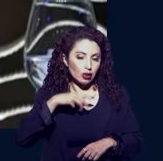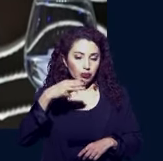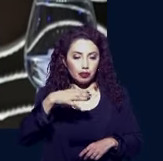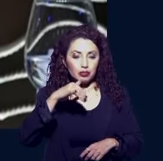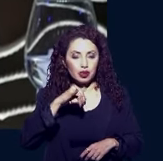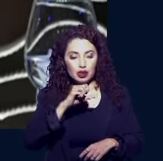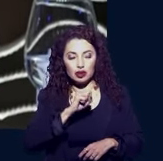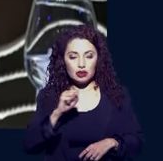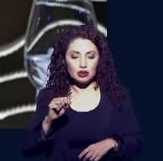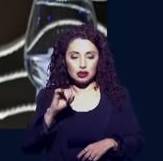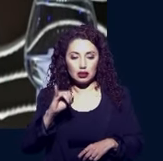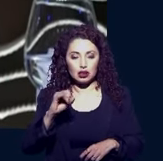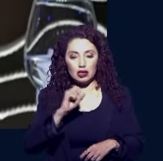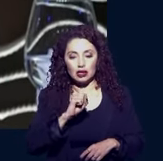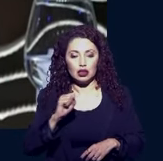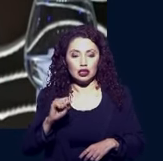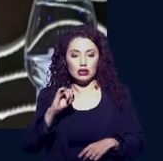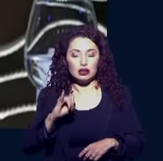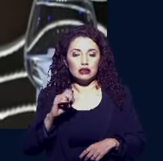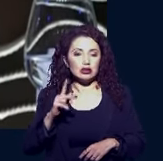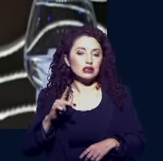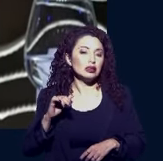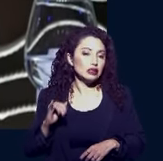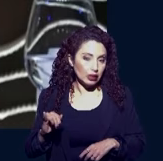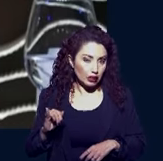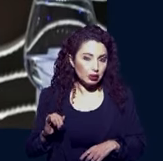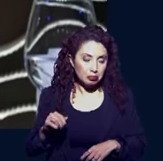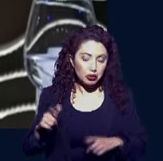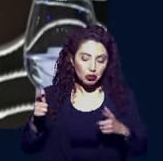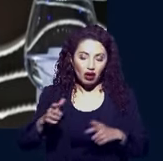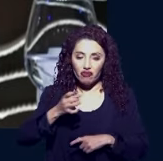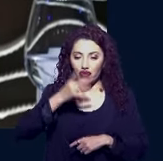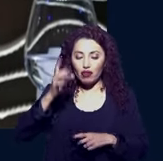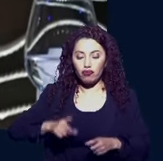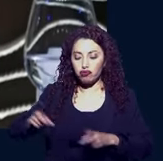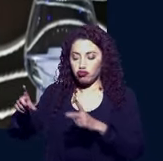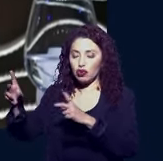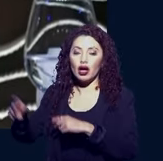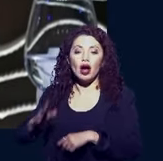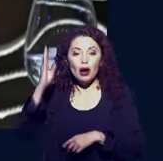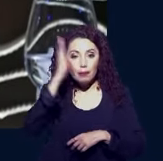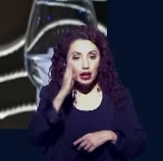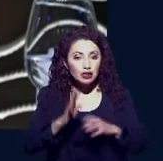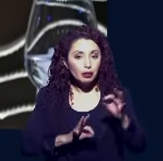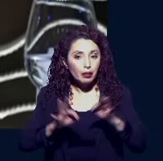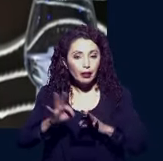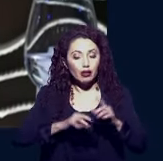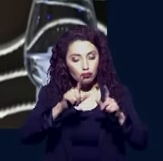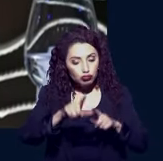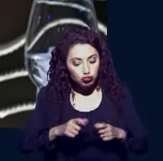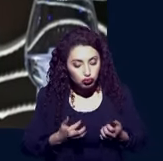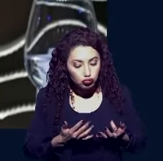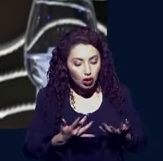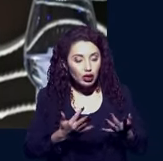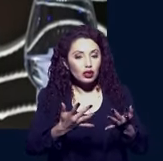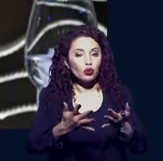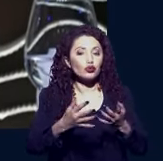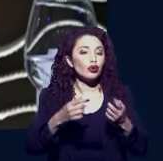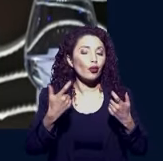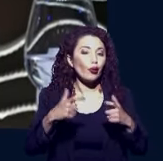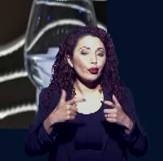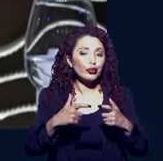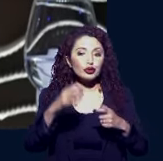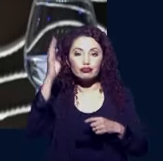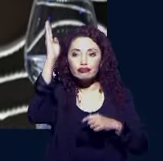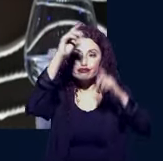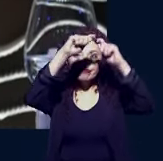Estados Unidos o Brasil fez a sua agricultura onde lá dentro para dentro e nós temos que levar isso paraa Costa pros portos